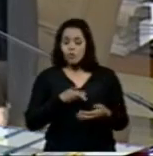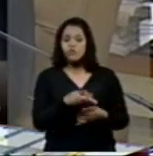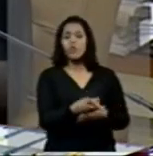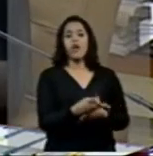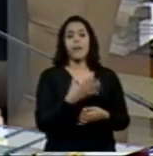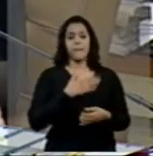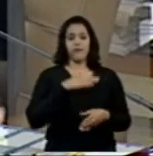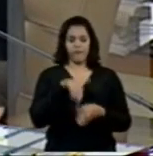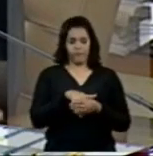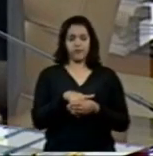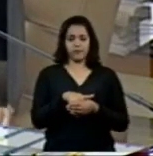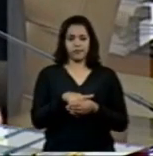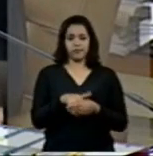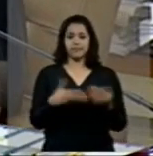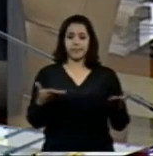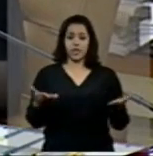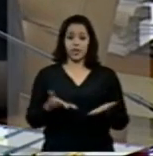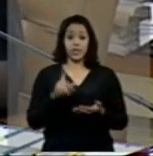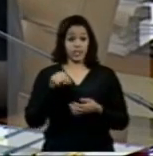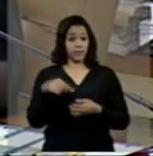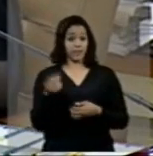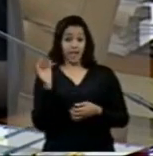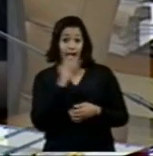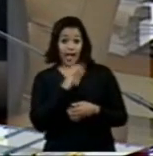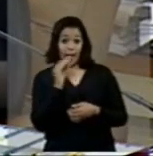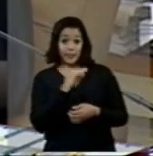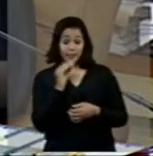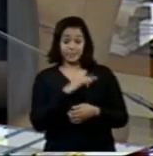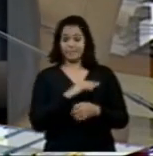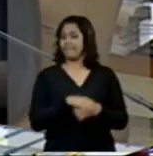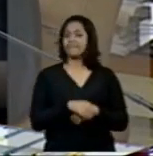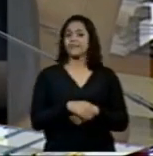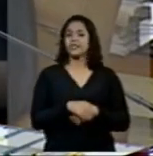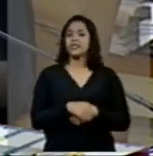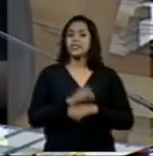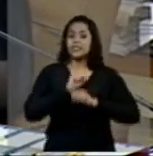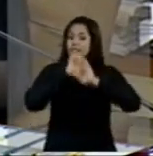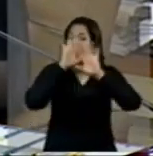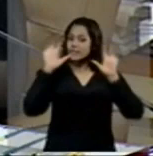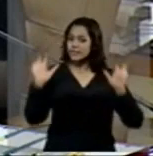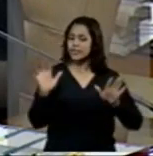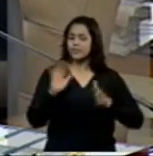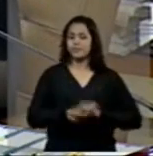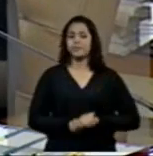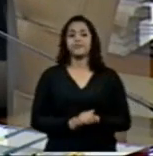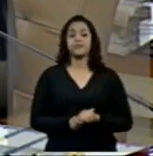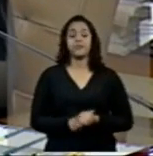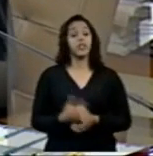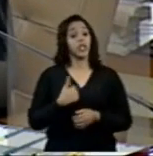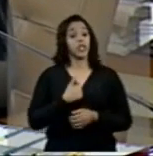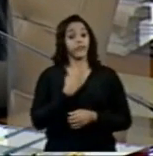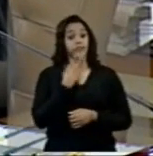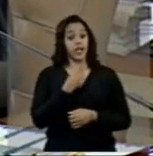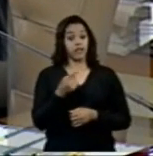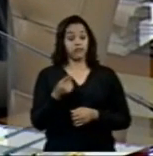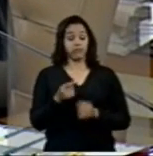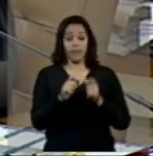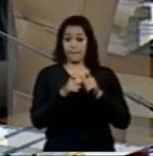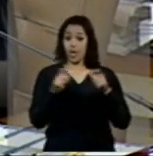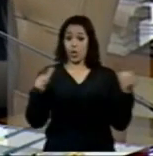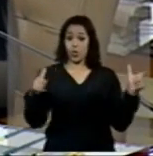prosseguir agora o voto, depois dessas rápidas pinceladas fáticas. Digo eu que essa Suprema Corte, por